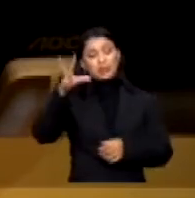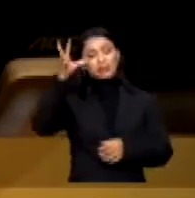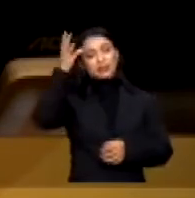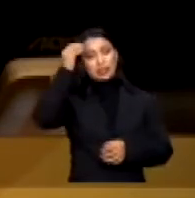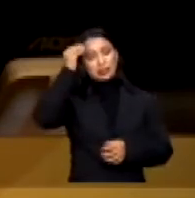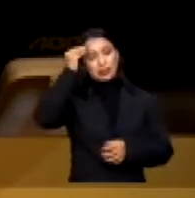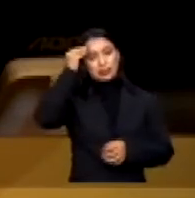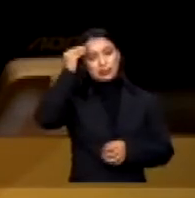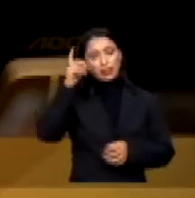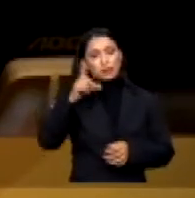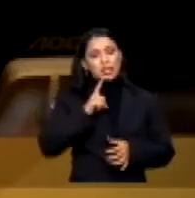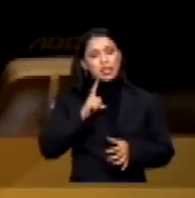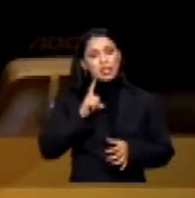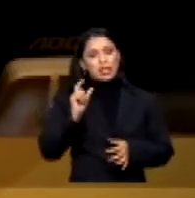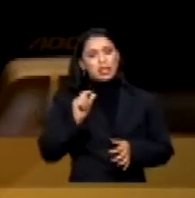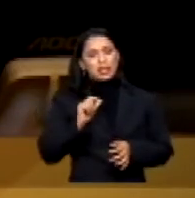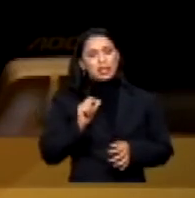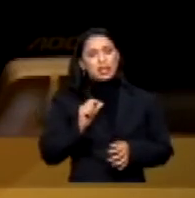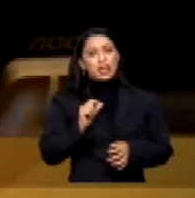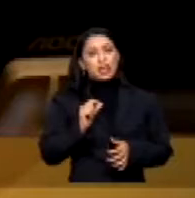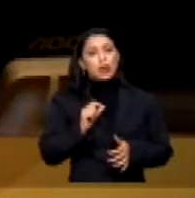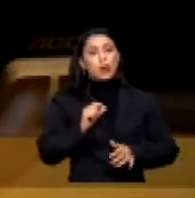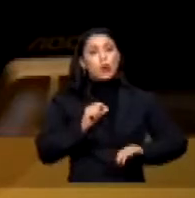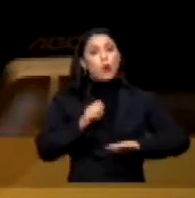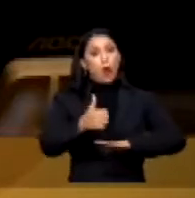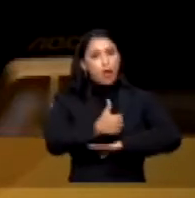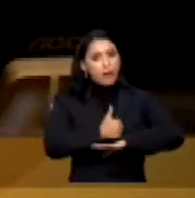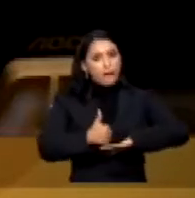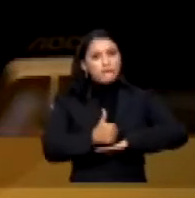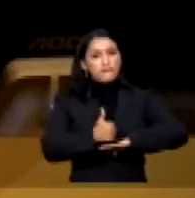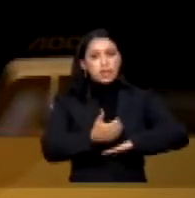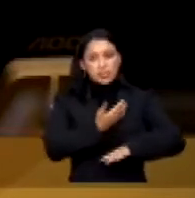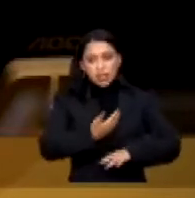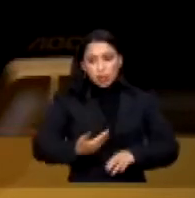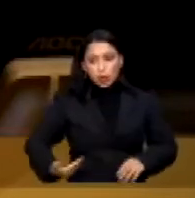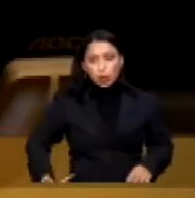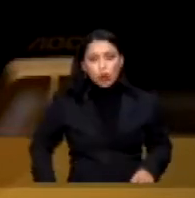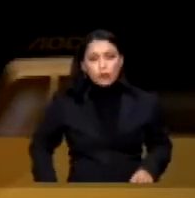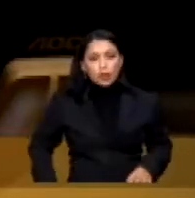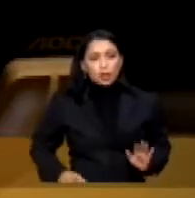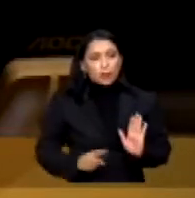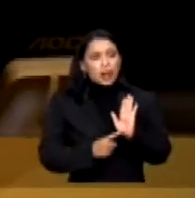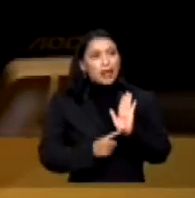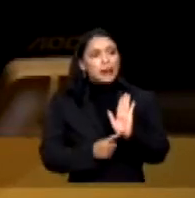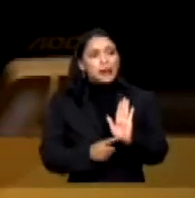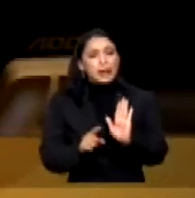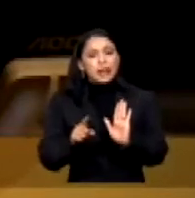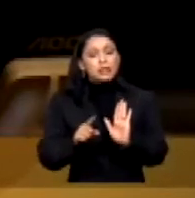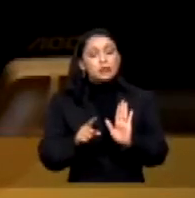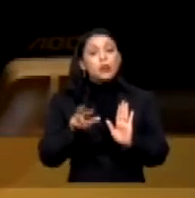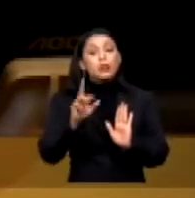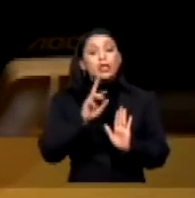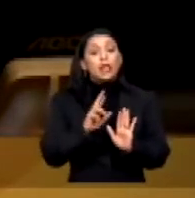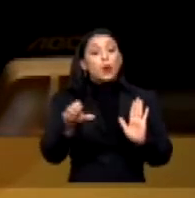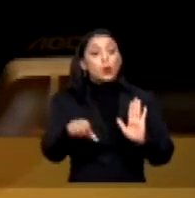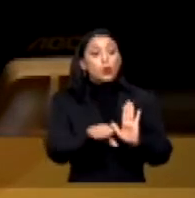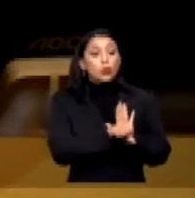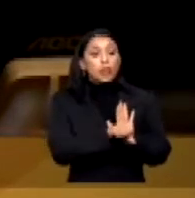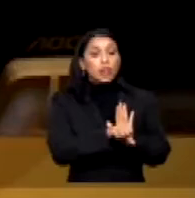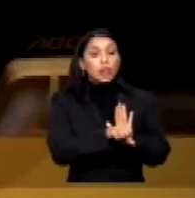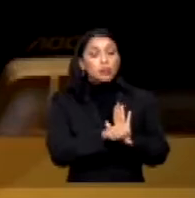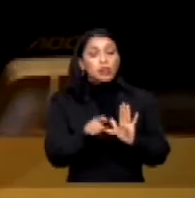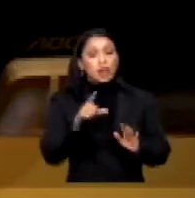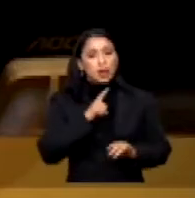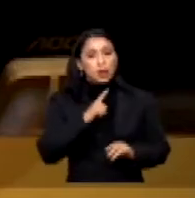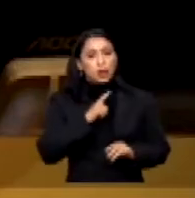Entendamos que parte da eficiência do Estado em responder à criminalidade impõe que ele não